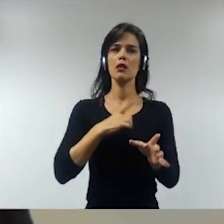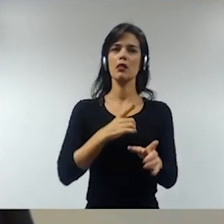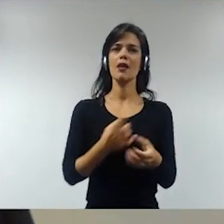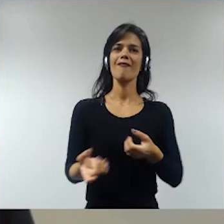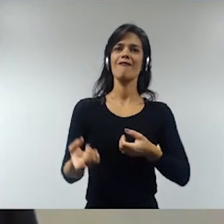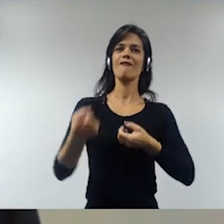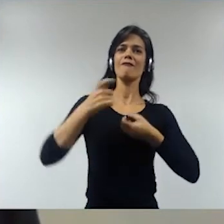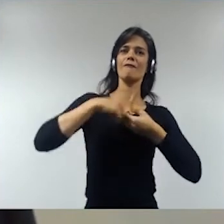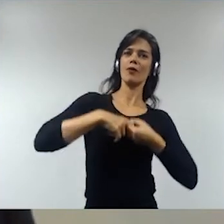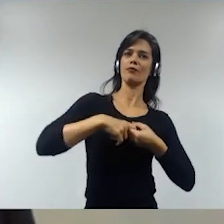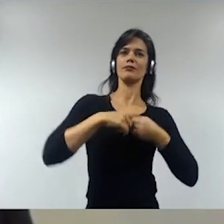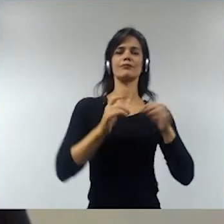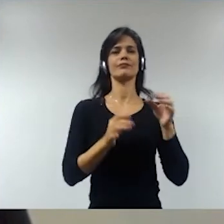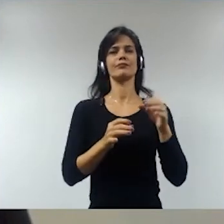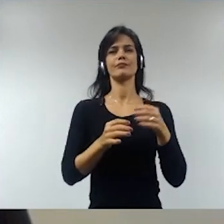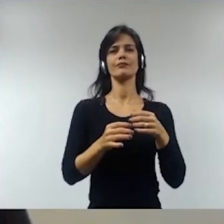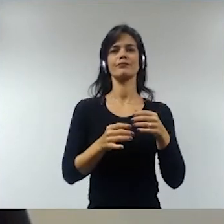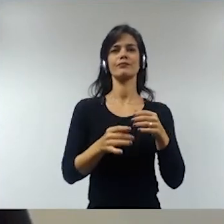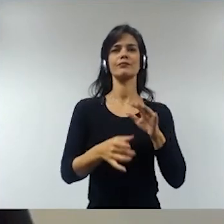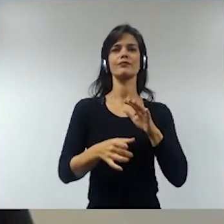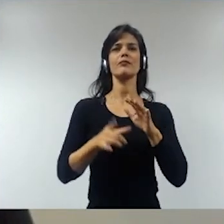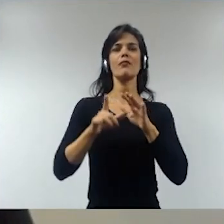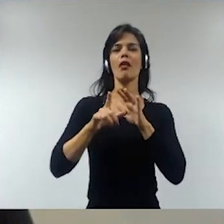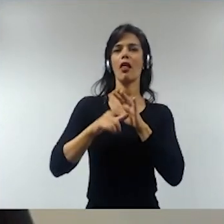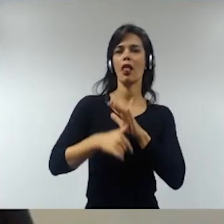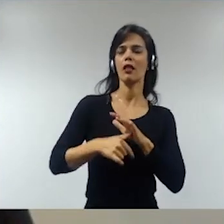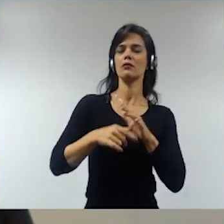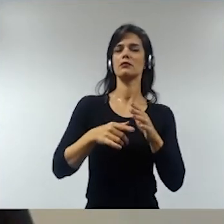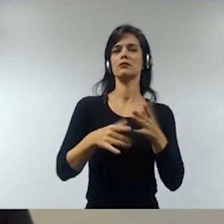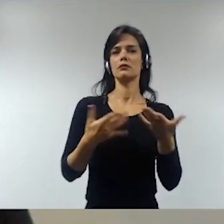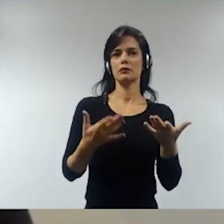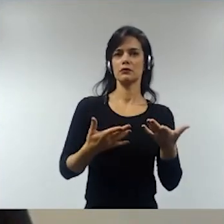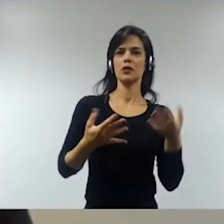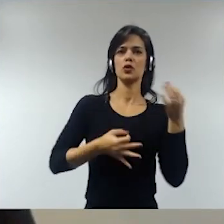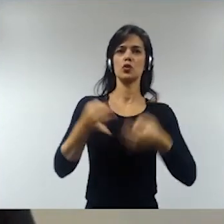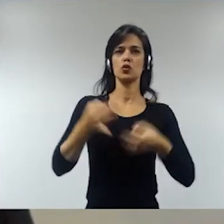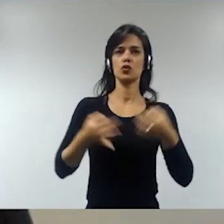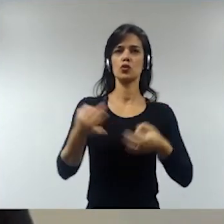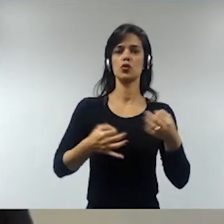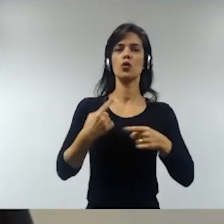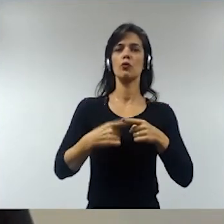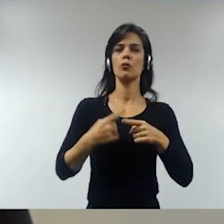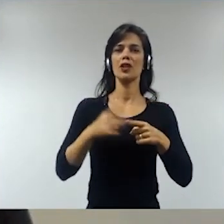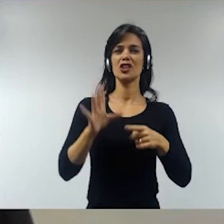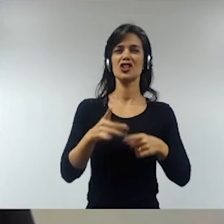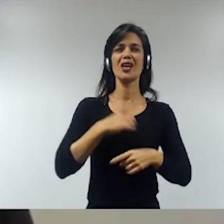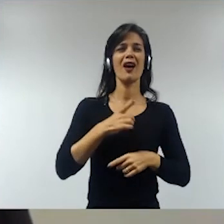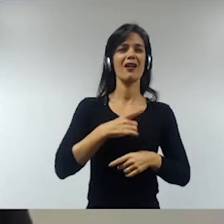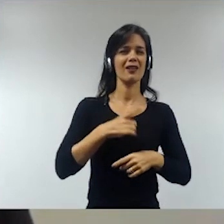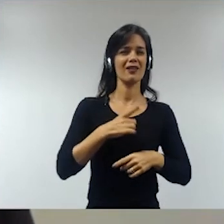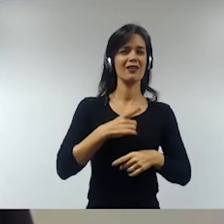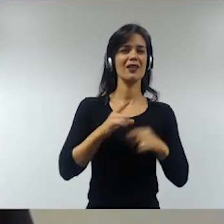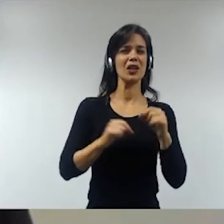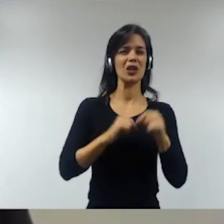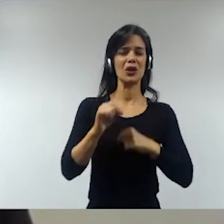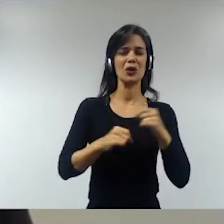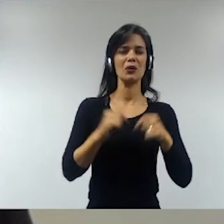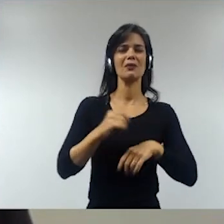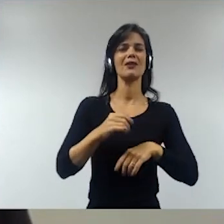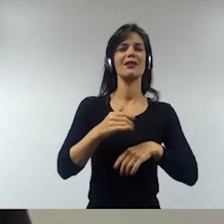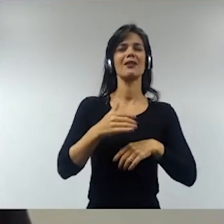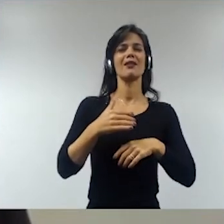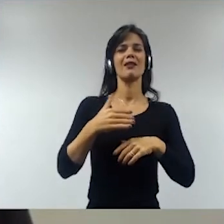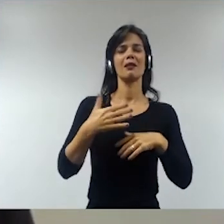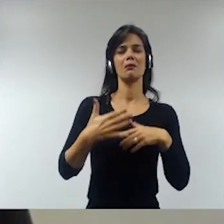retrocesso no judiciário que já tem uma situação de celeridade de extrema dificuldade,